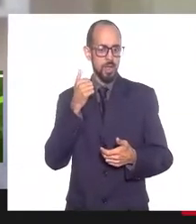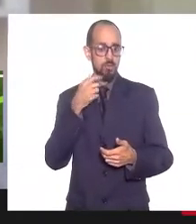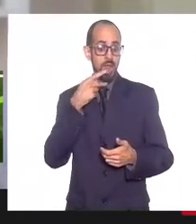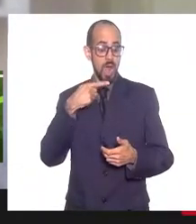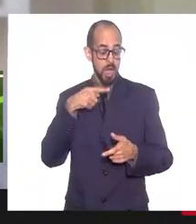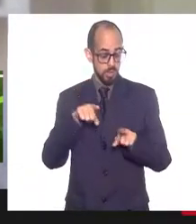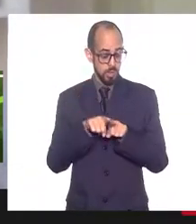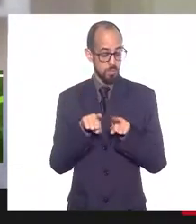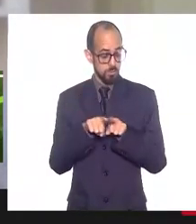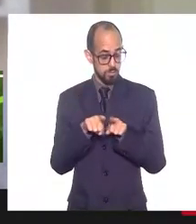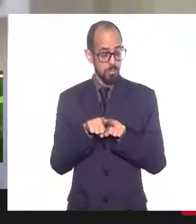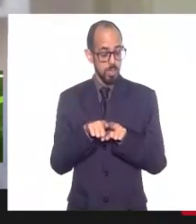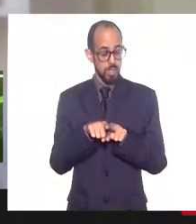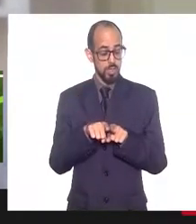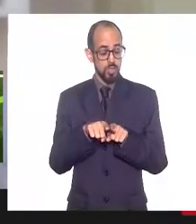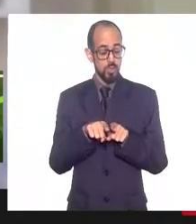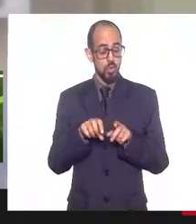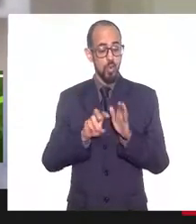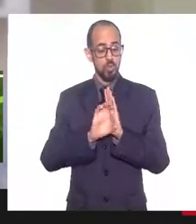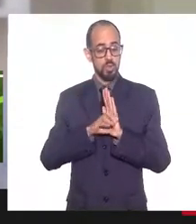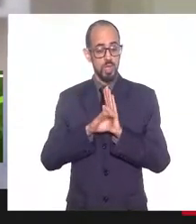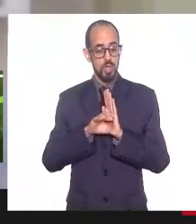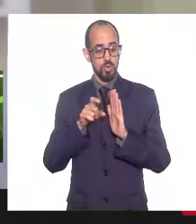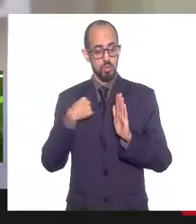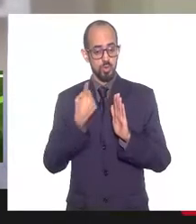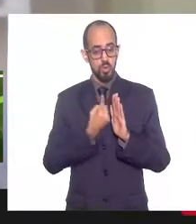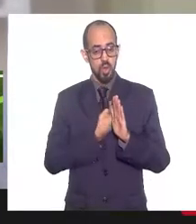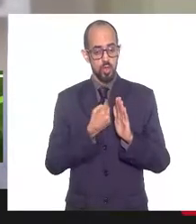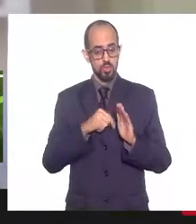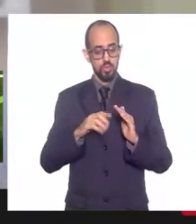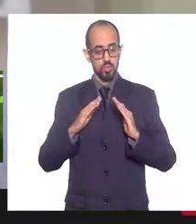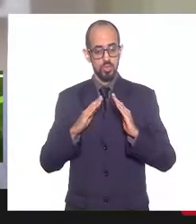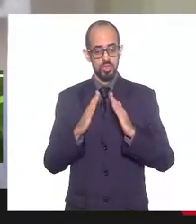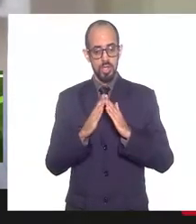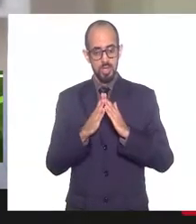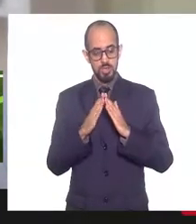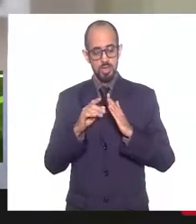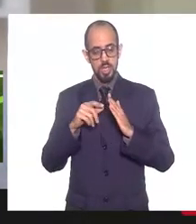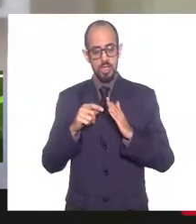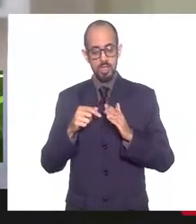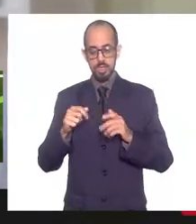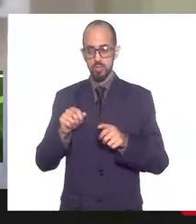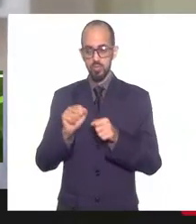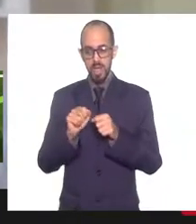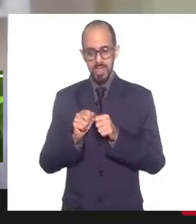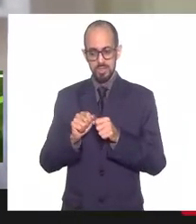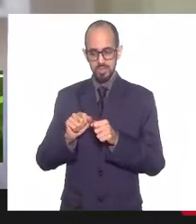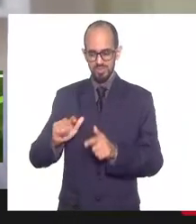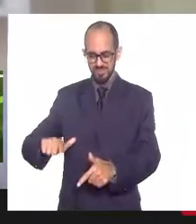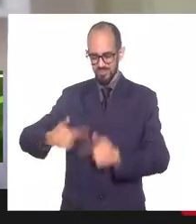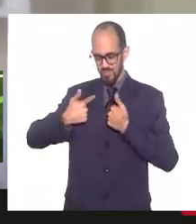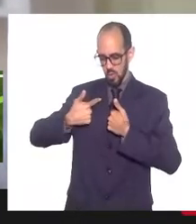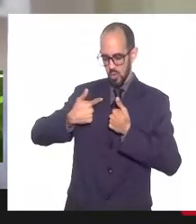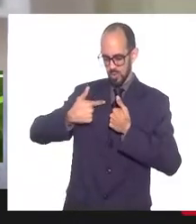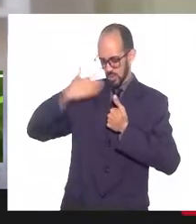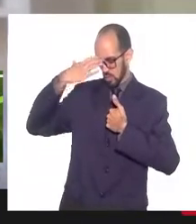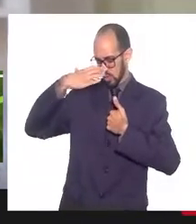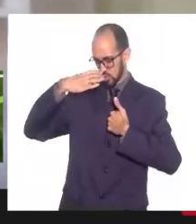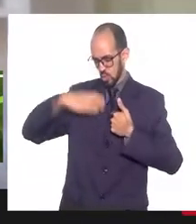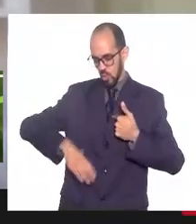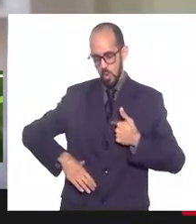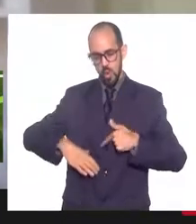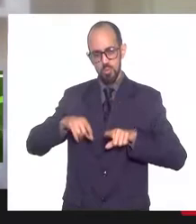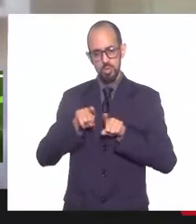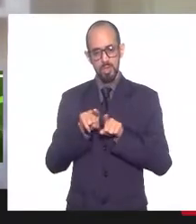conceito abrangente e que atinge o nosso corpo individual e coletivo. Então, uma casa é